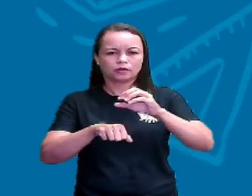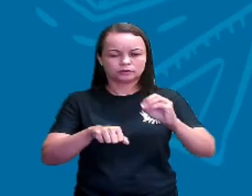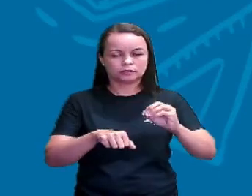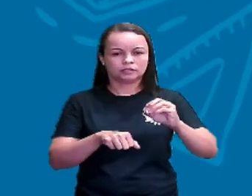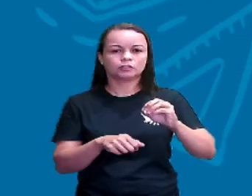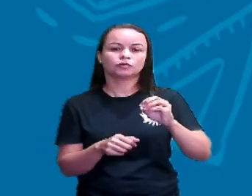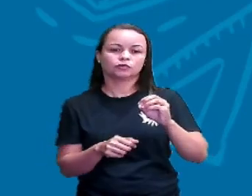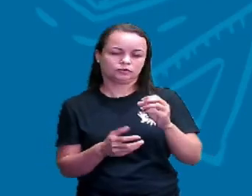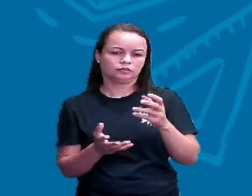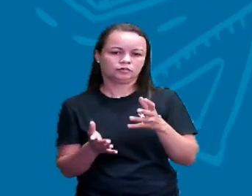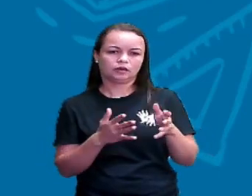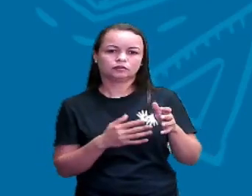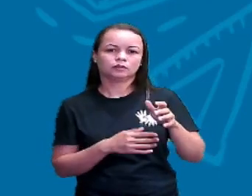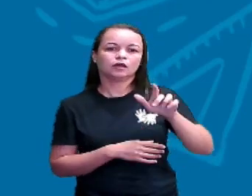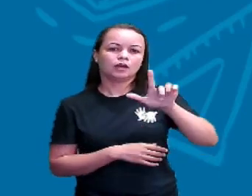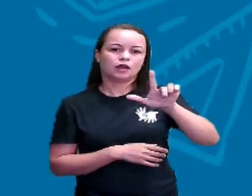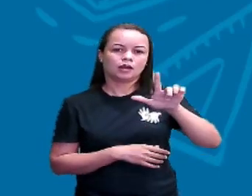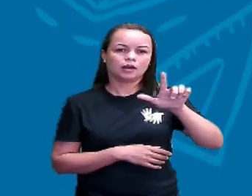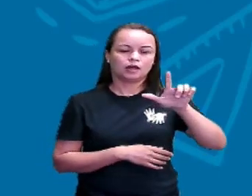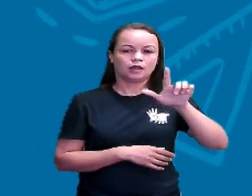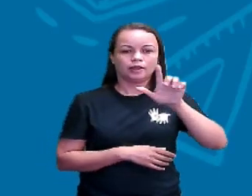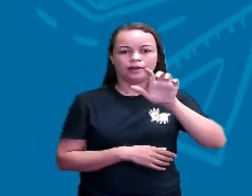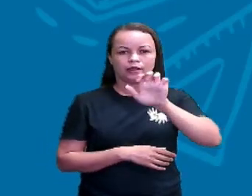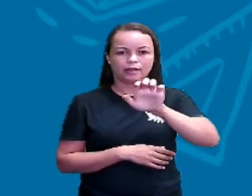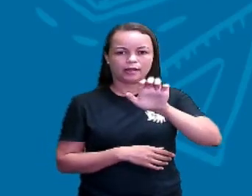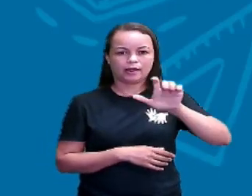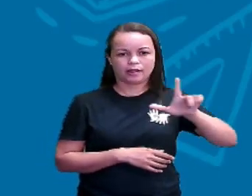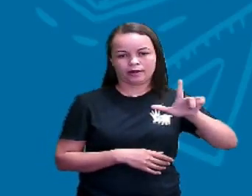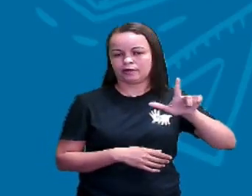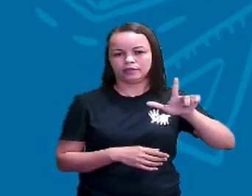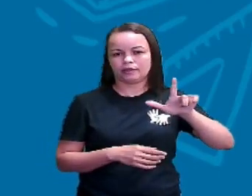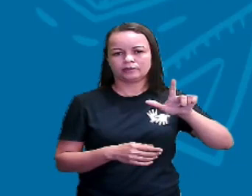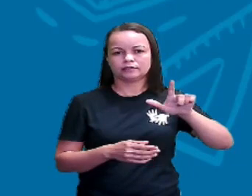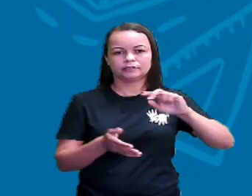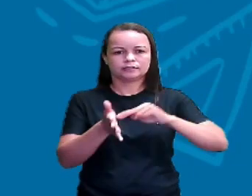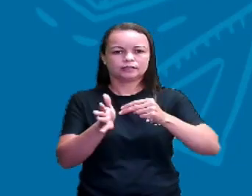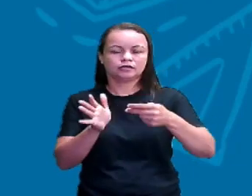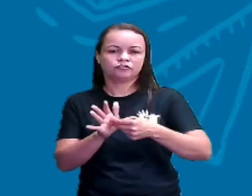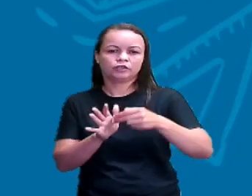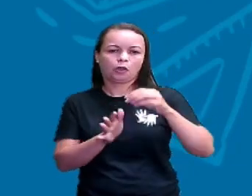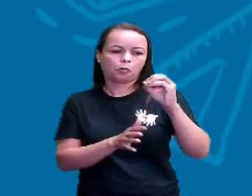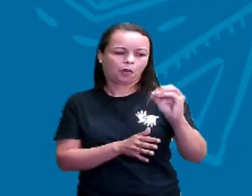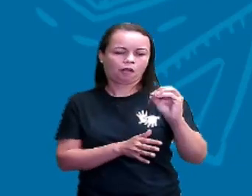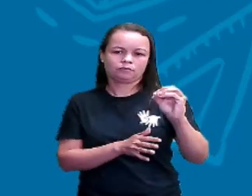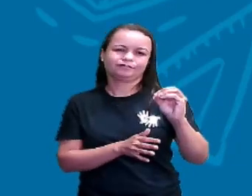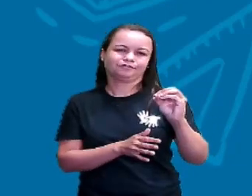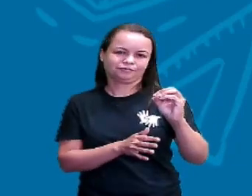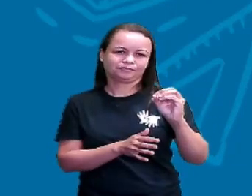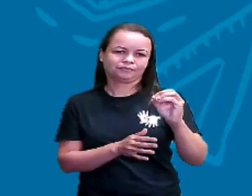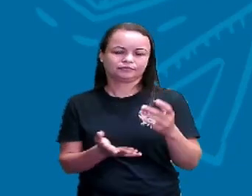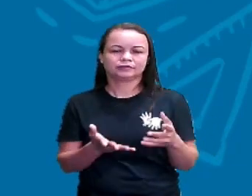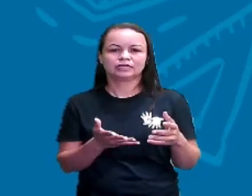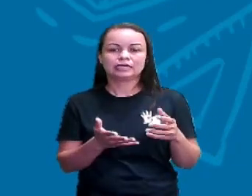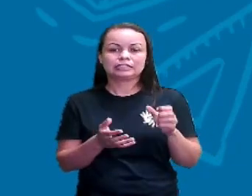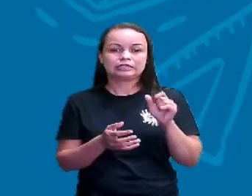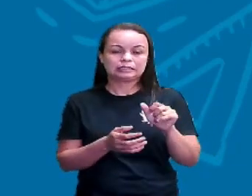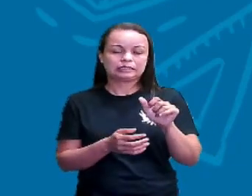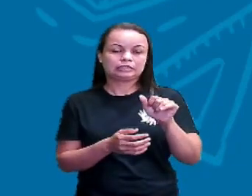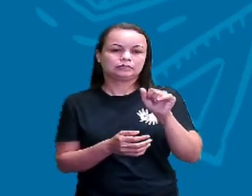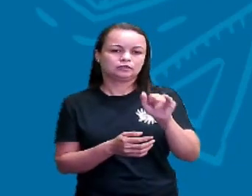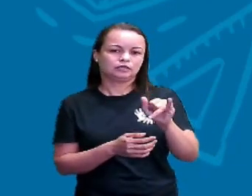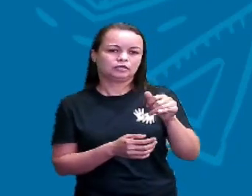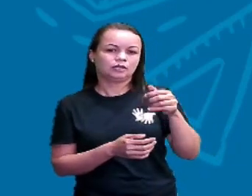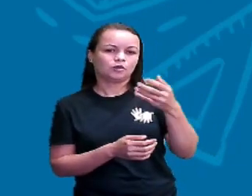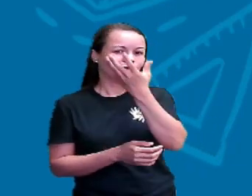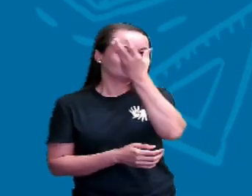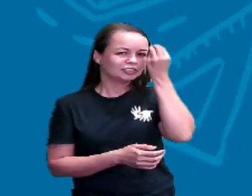que significa o nosso O. Então, se eu esqueço um pequeno acento na palavra, eu mudo todo o sentido da